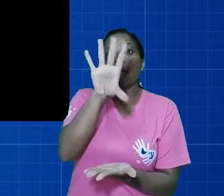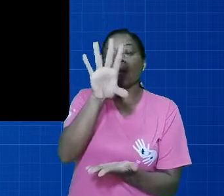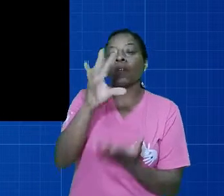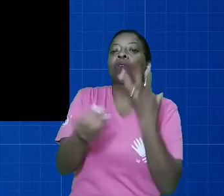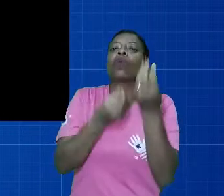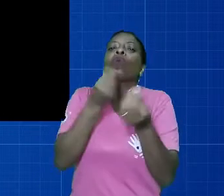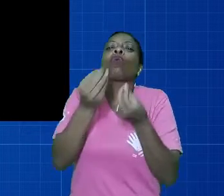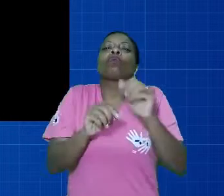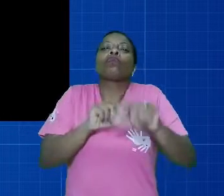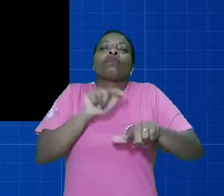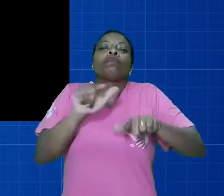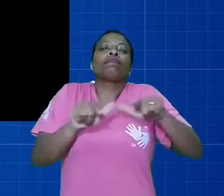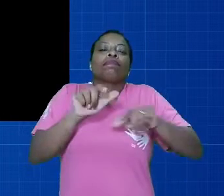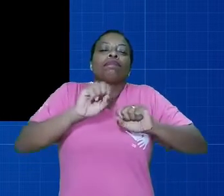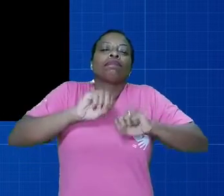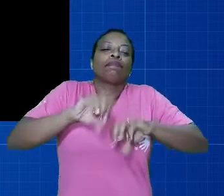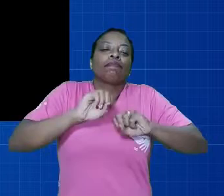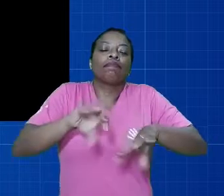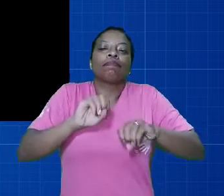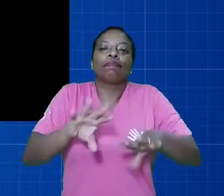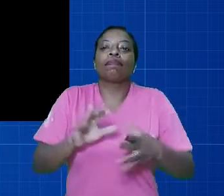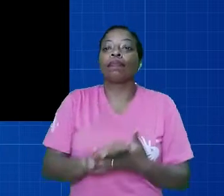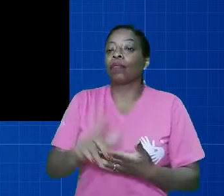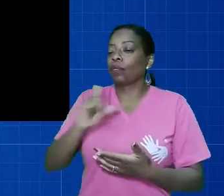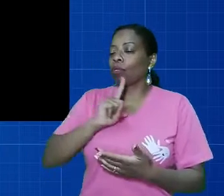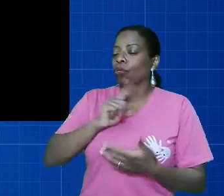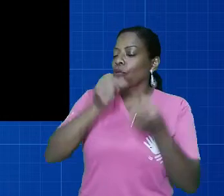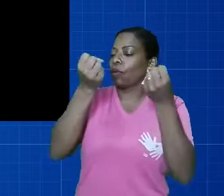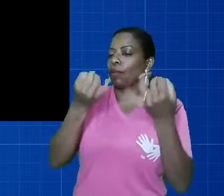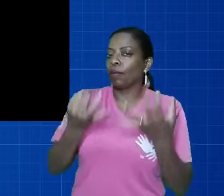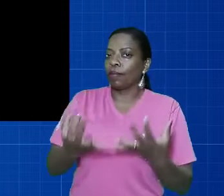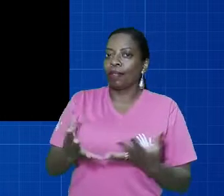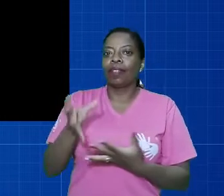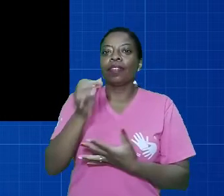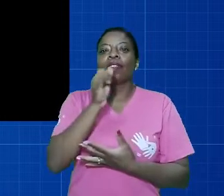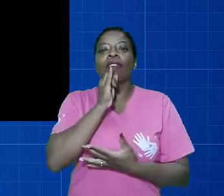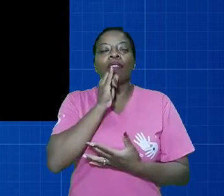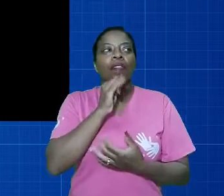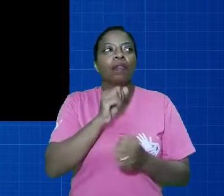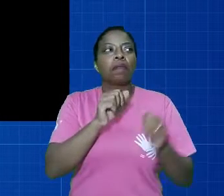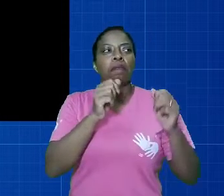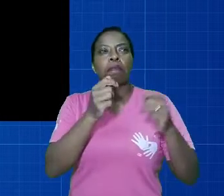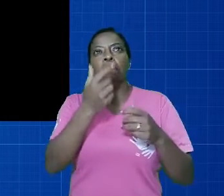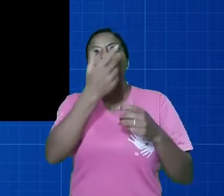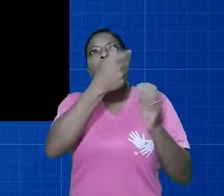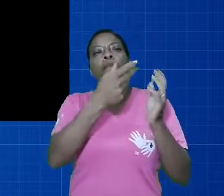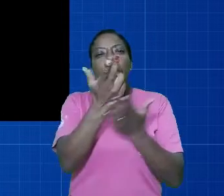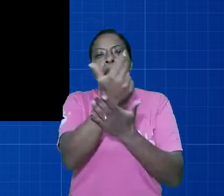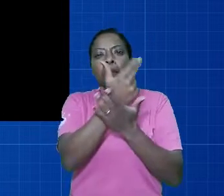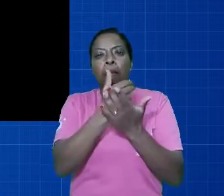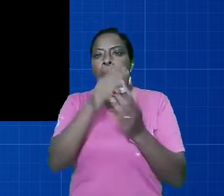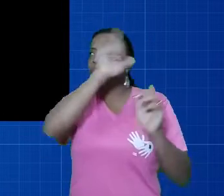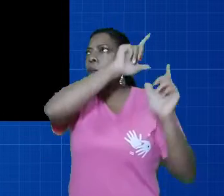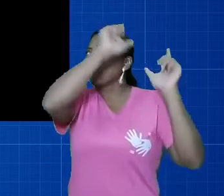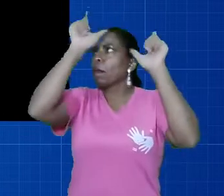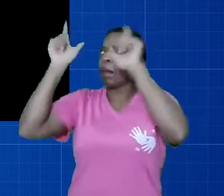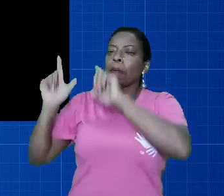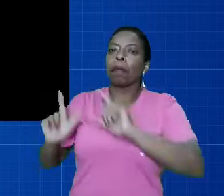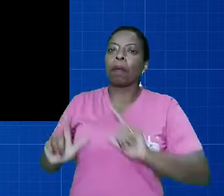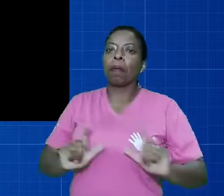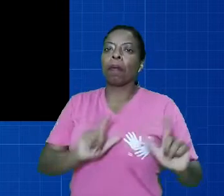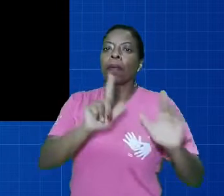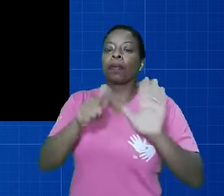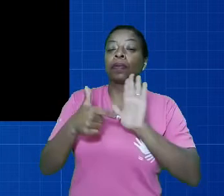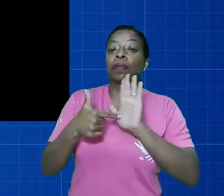como trabalhar com ela, né? Então, existia uma explicação, por exemplo, dos símbolos aqui em volta, né? Que o